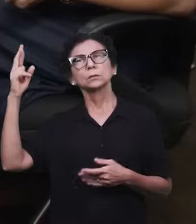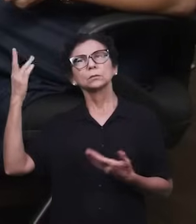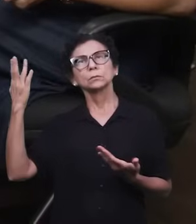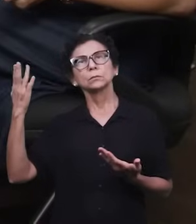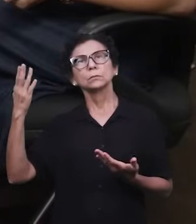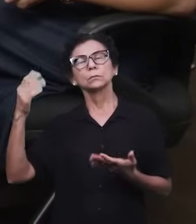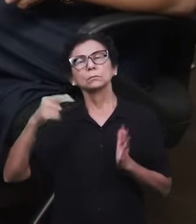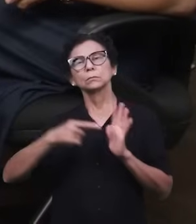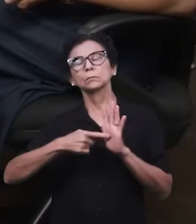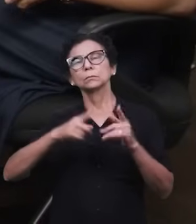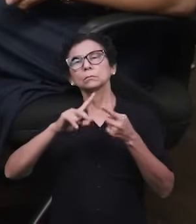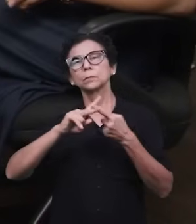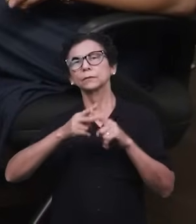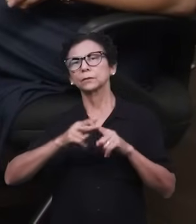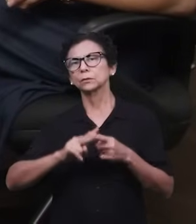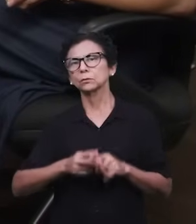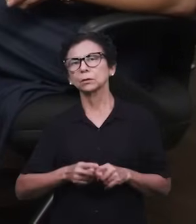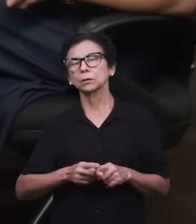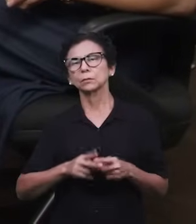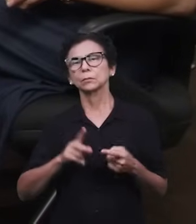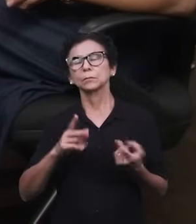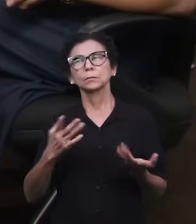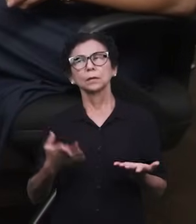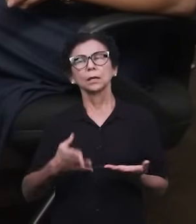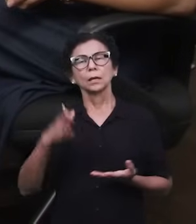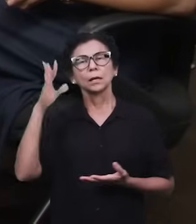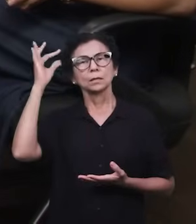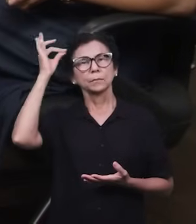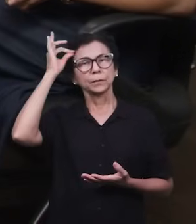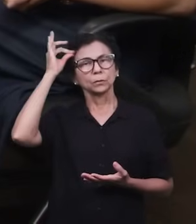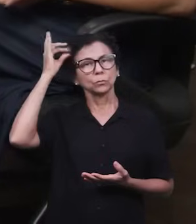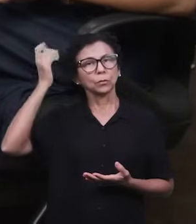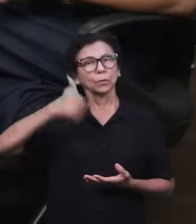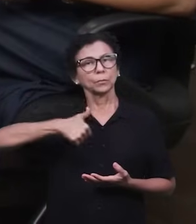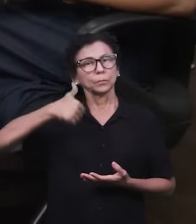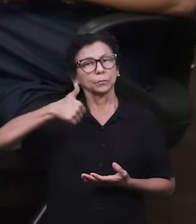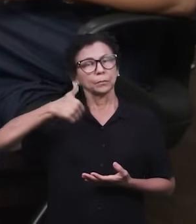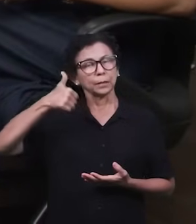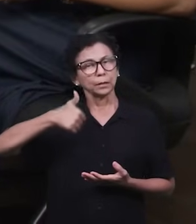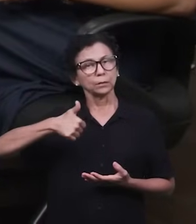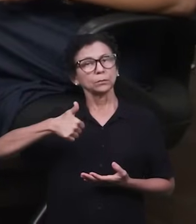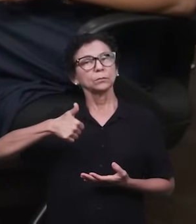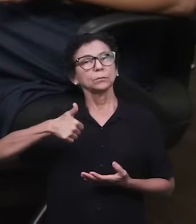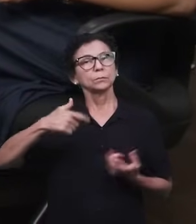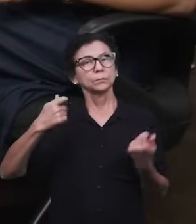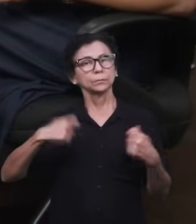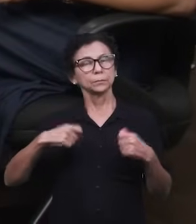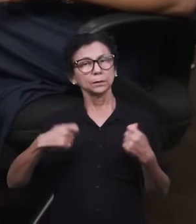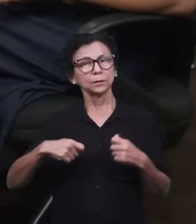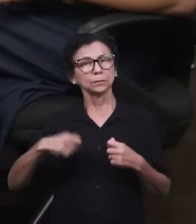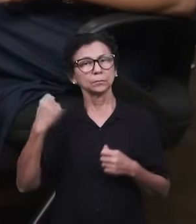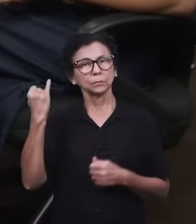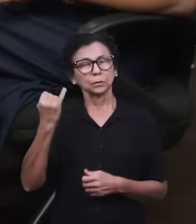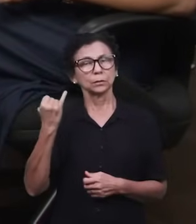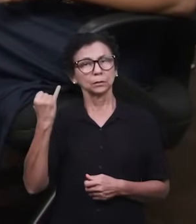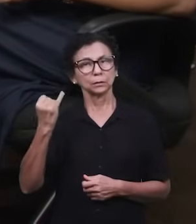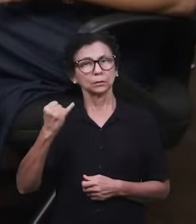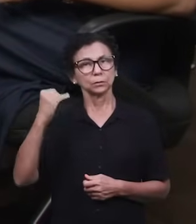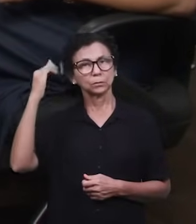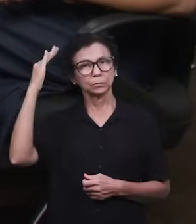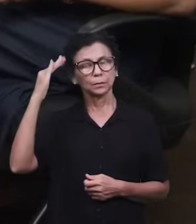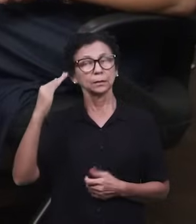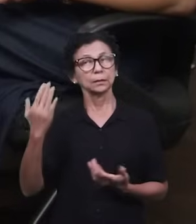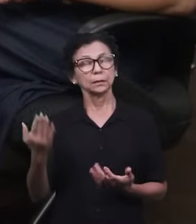nossa querida Sara estará tocando mais um louvor. O piano do louvor resplandece, Isso. Ó